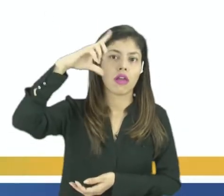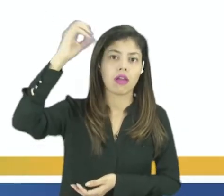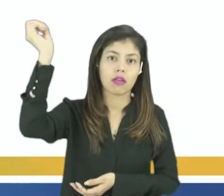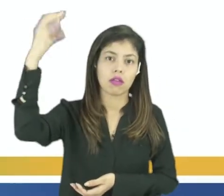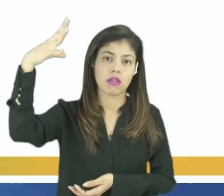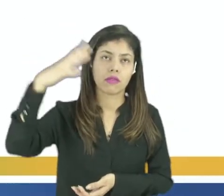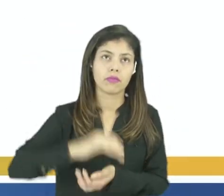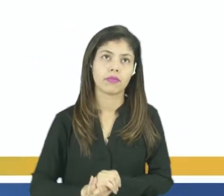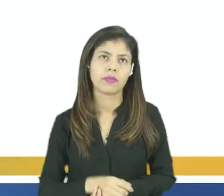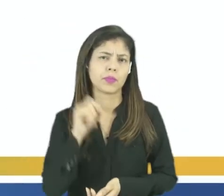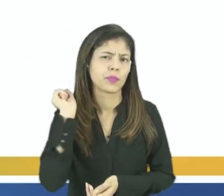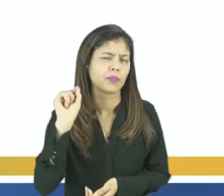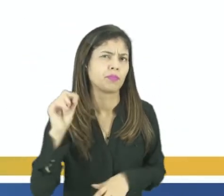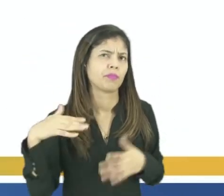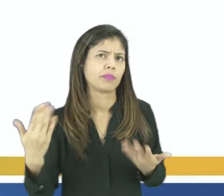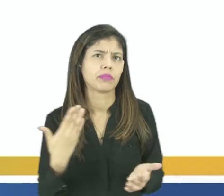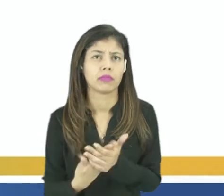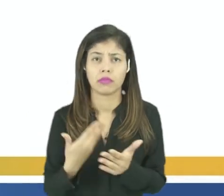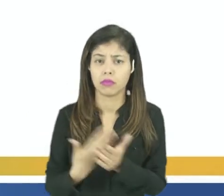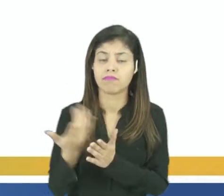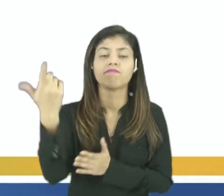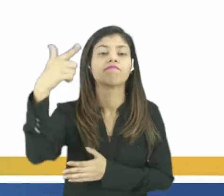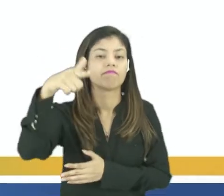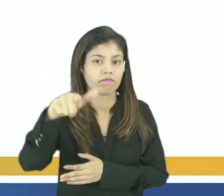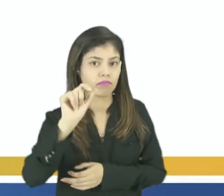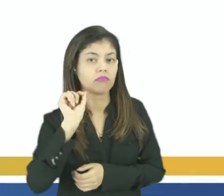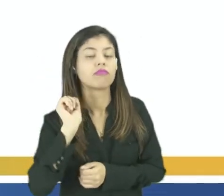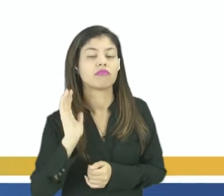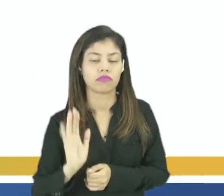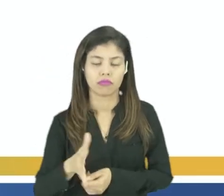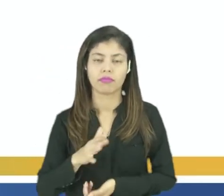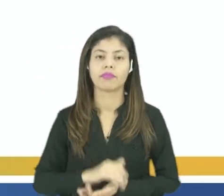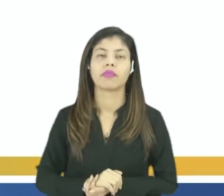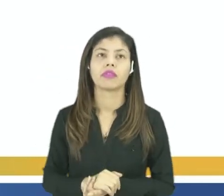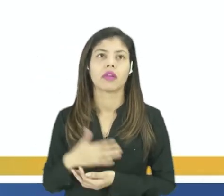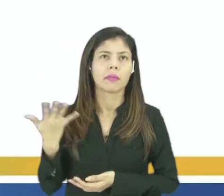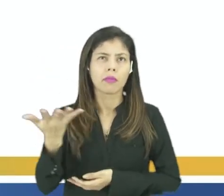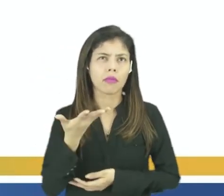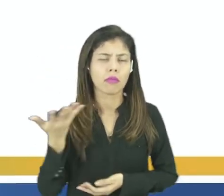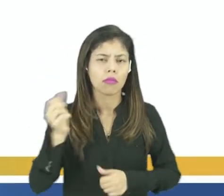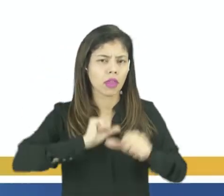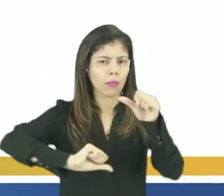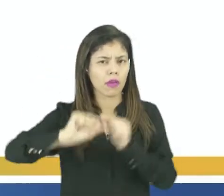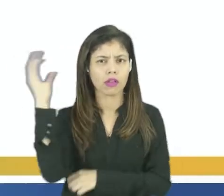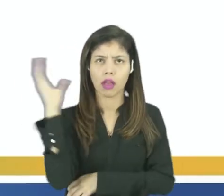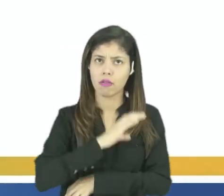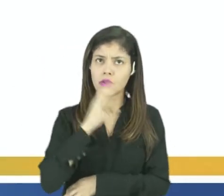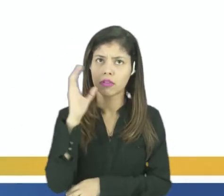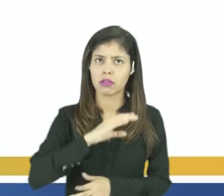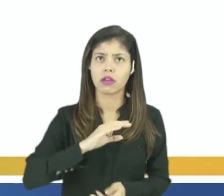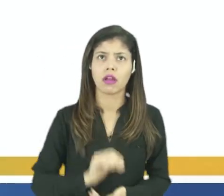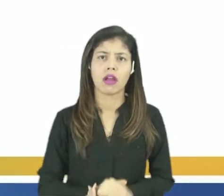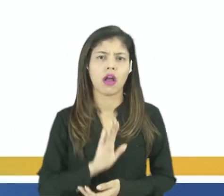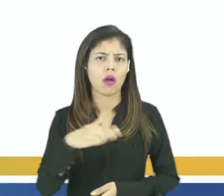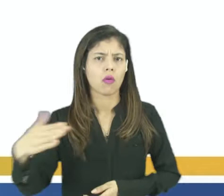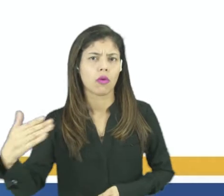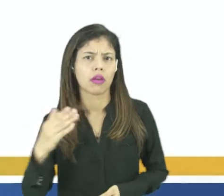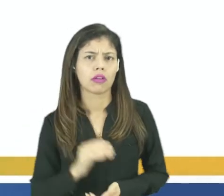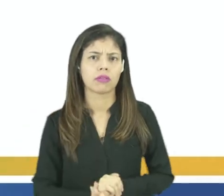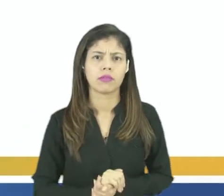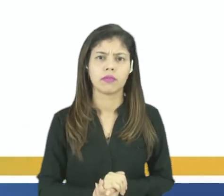refração? Foi explicado nessa aula lá, mas eu vou repetir aqui, né? Basicamente é a mudança de velocidade quando a